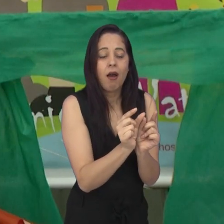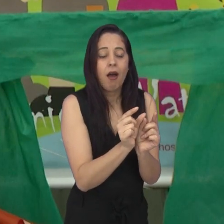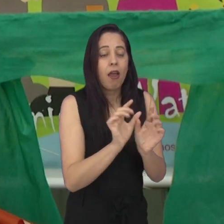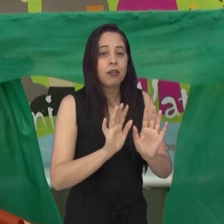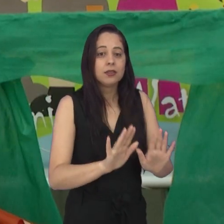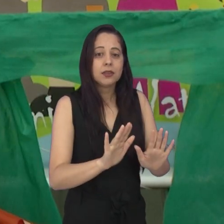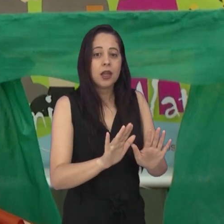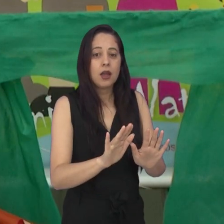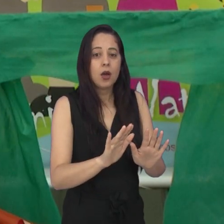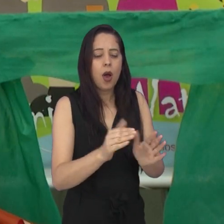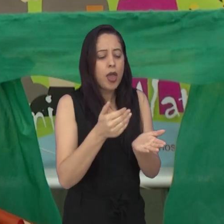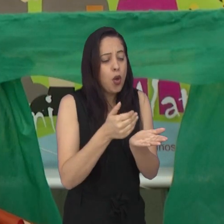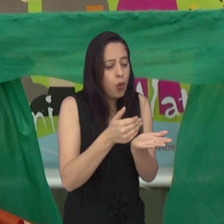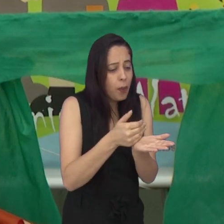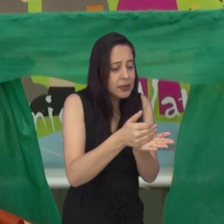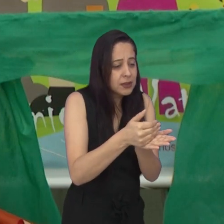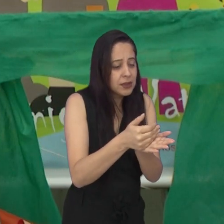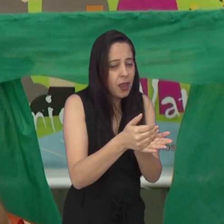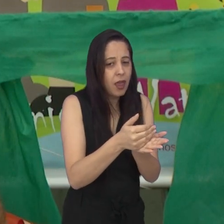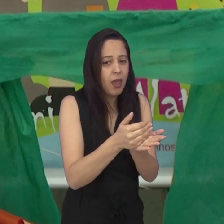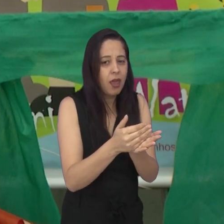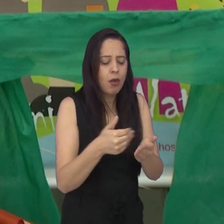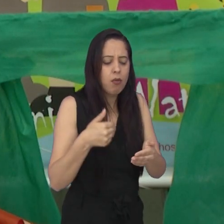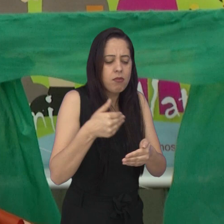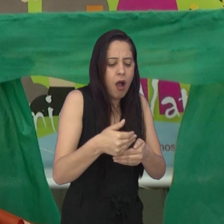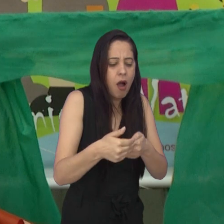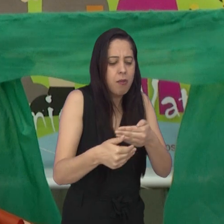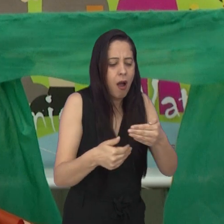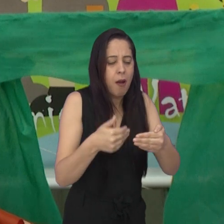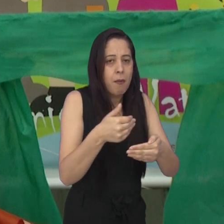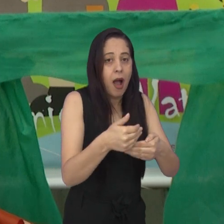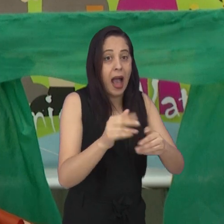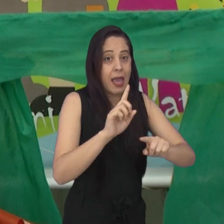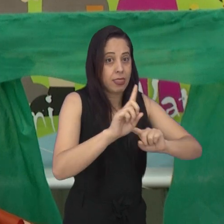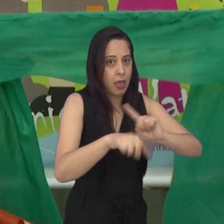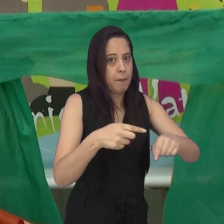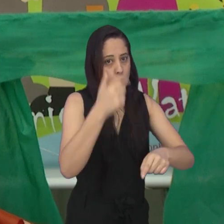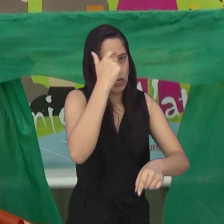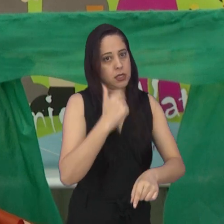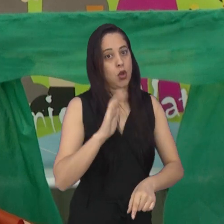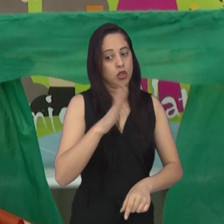comecei, né, pequeno lá na escola, depois eu fui responsável por todos os eventos da